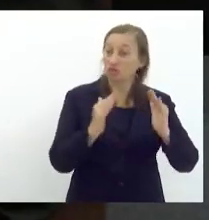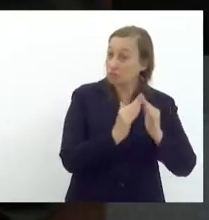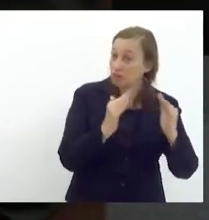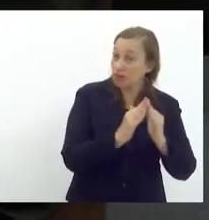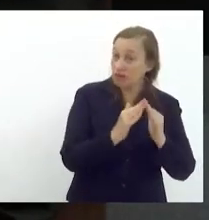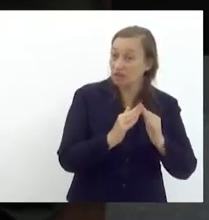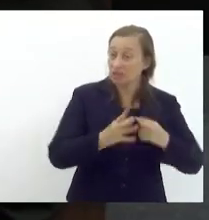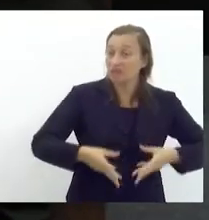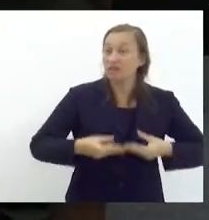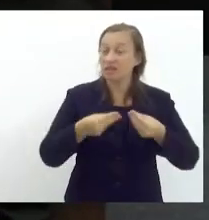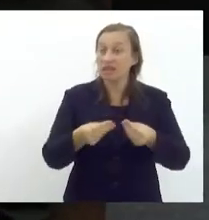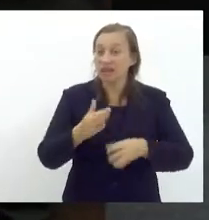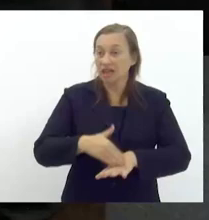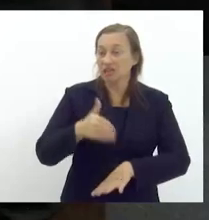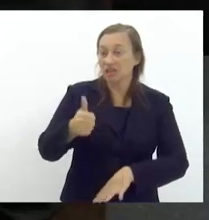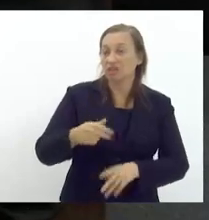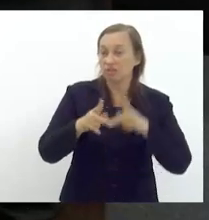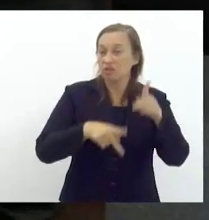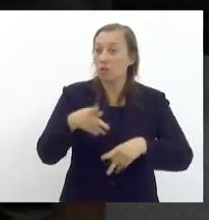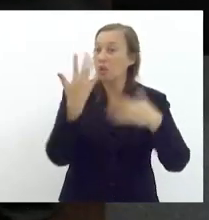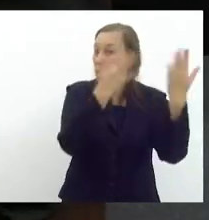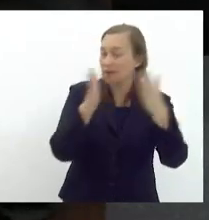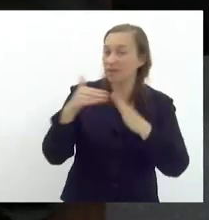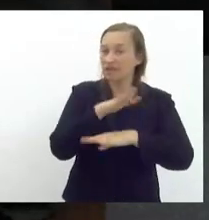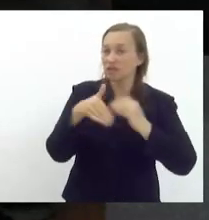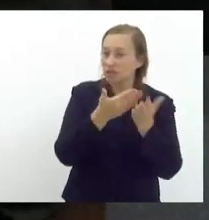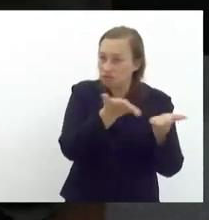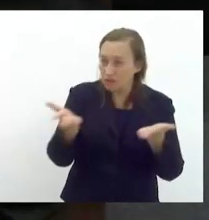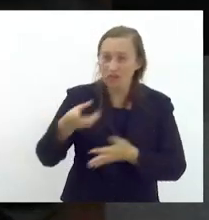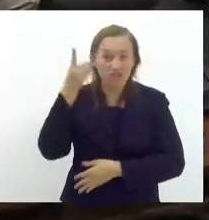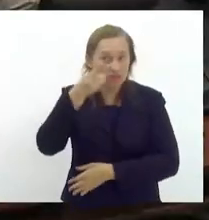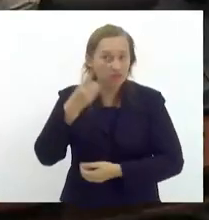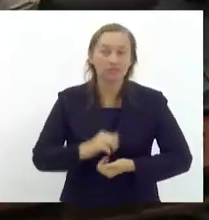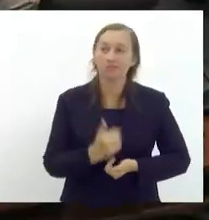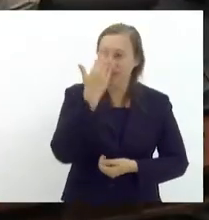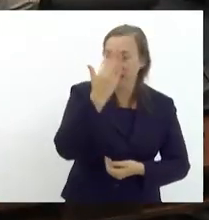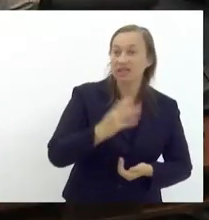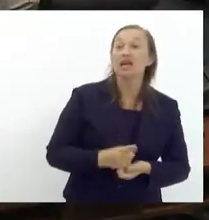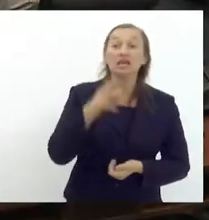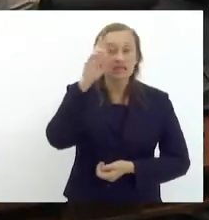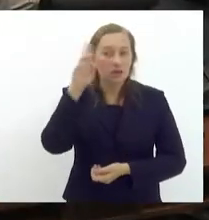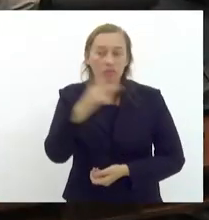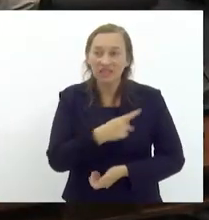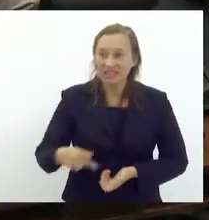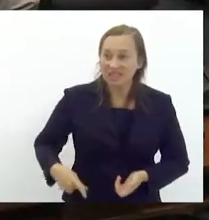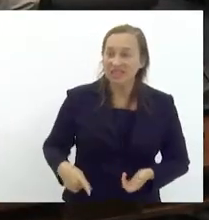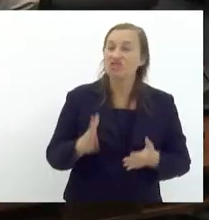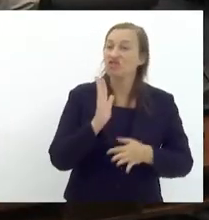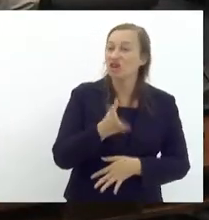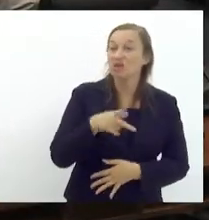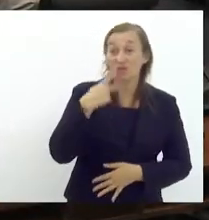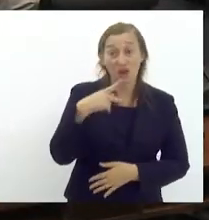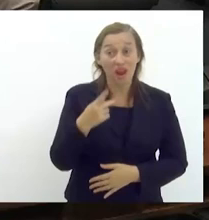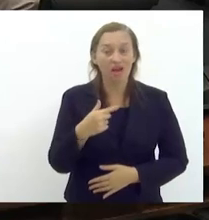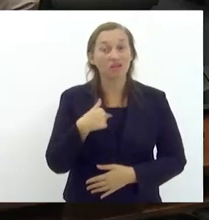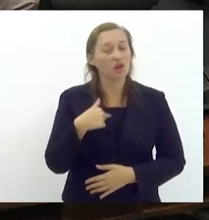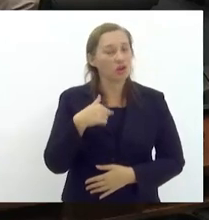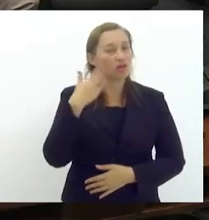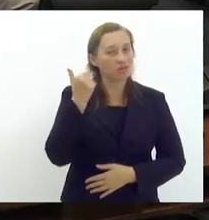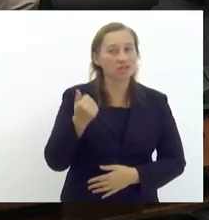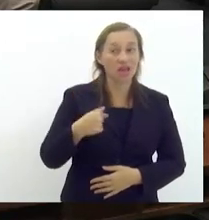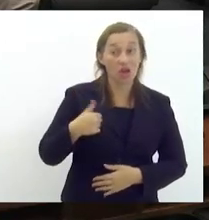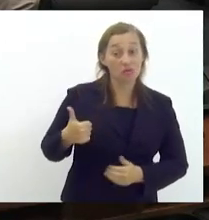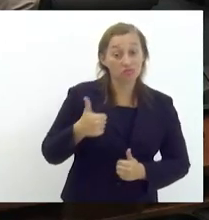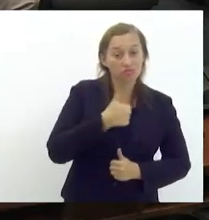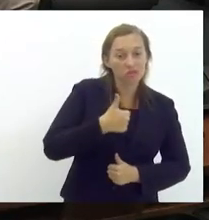que vão entregar dignidade para essa população Parabéns a todos os deputados senhor presidente já estou falando que eu sei que eu sou a próxima